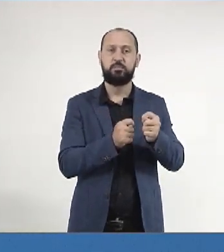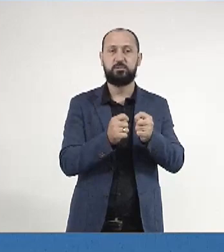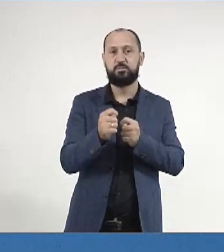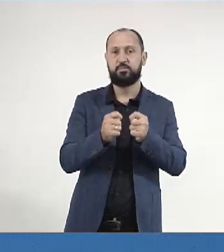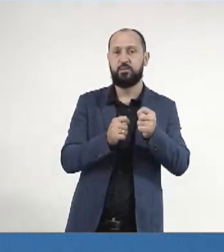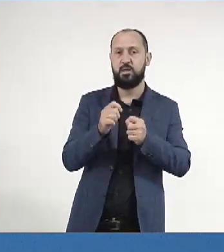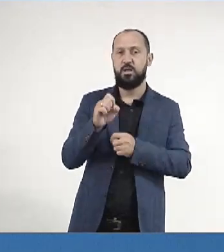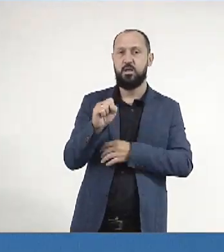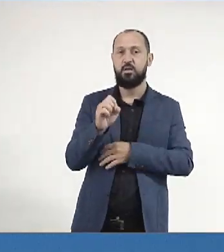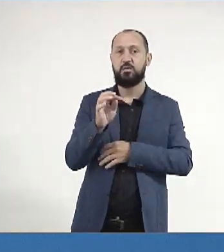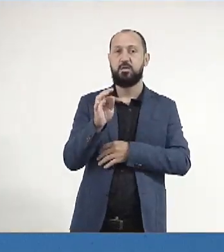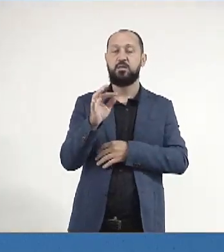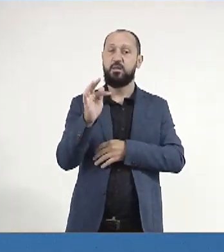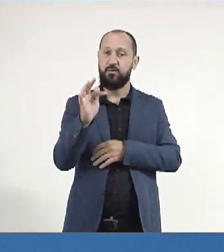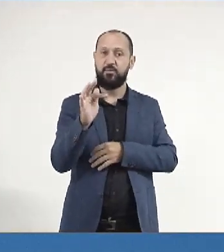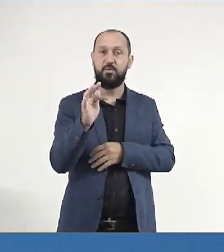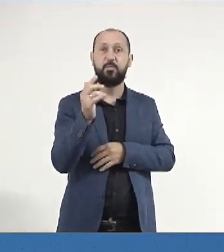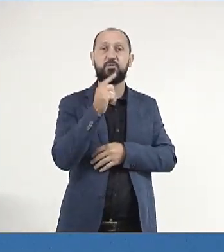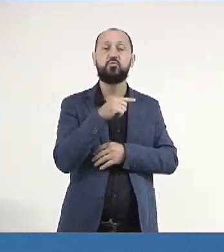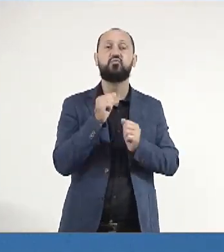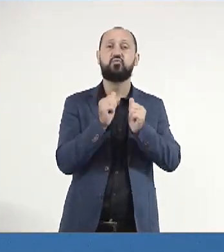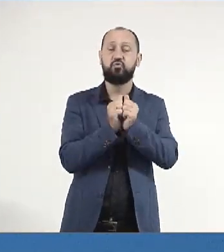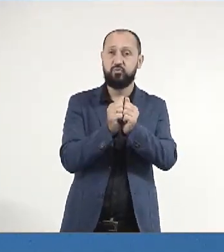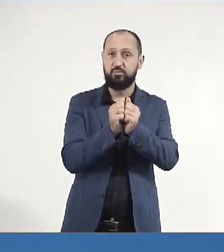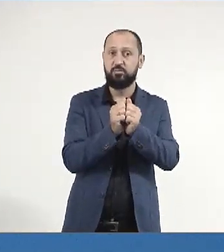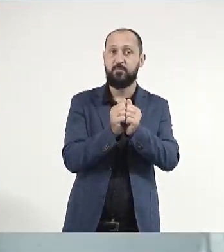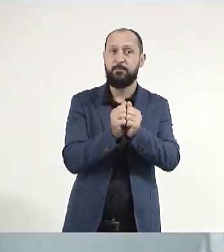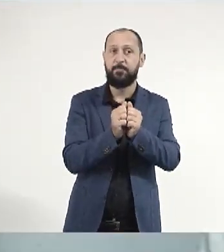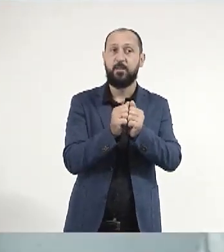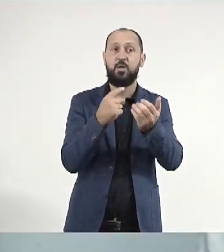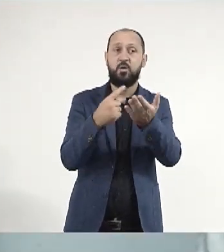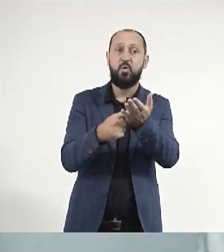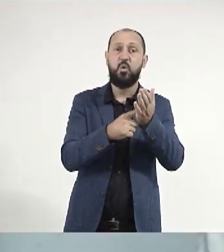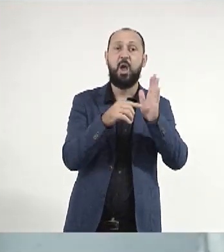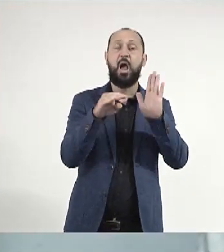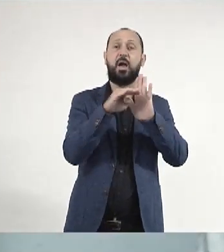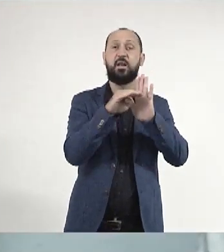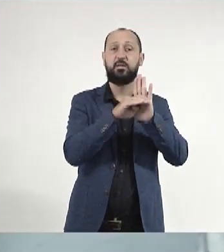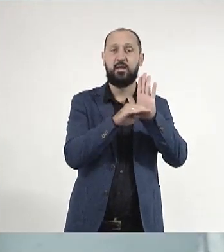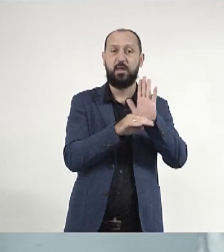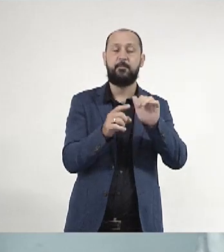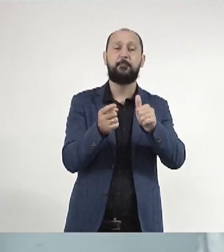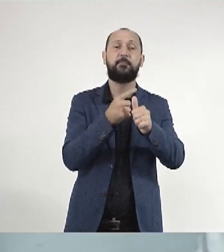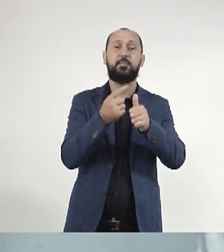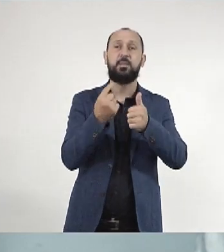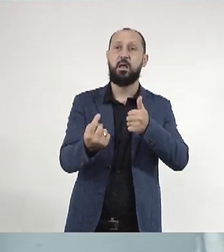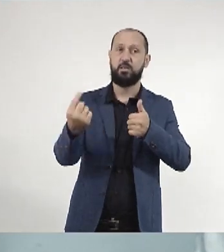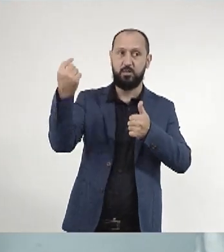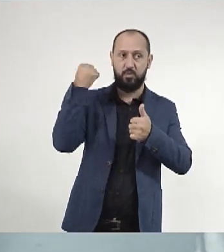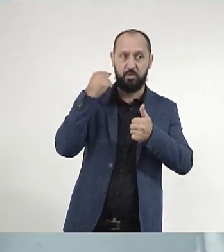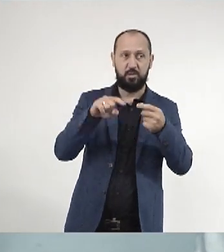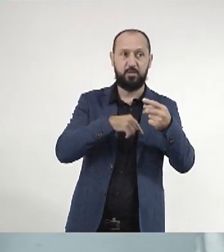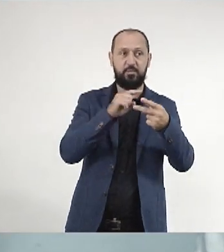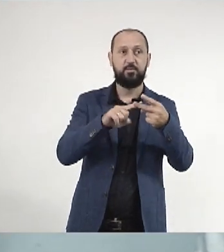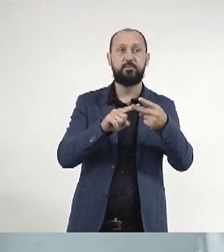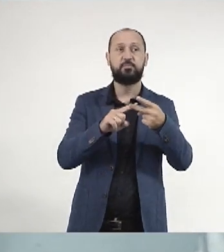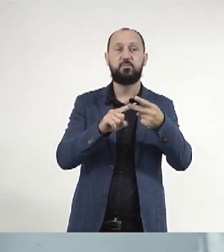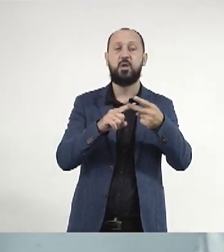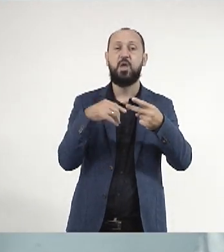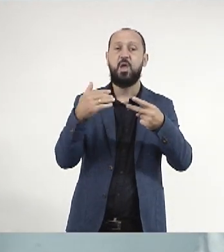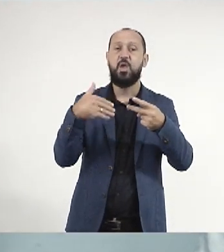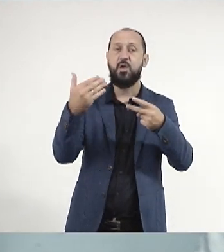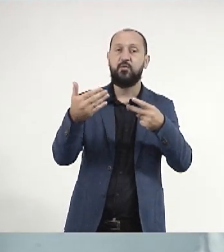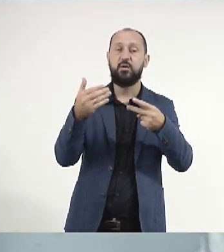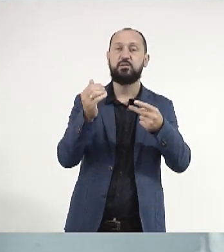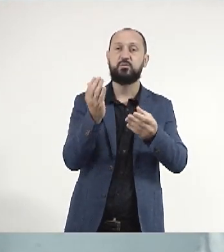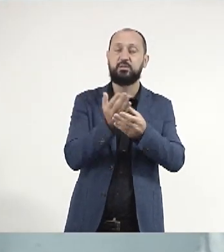pelo STF, para que a gente pudesse justamente fazer isso e estabelecer critérios. Primeiro, anterioridade, ver evolução